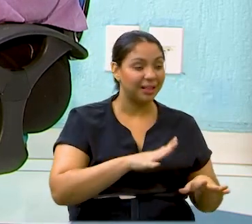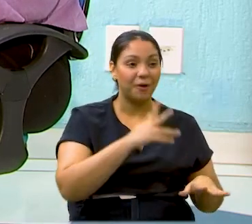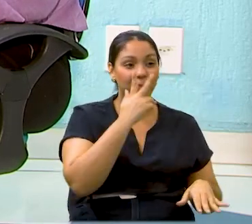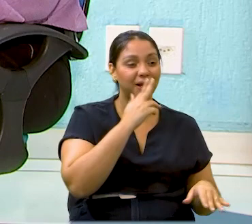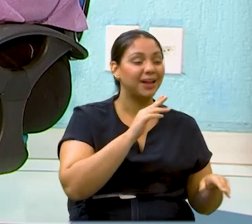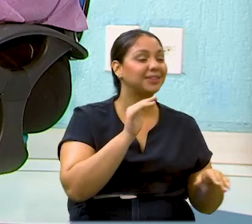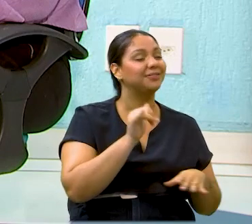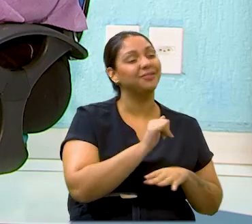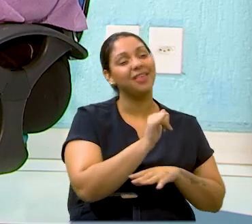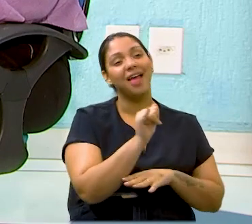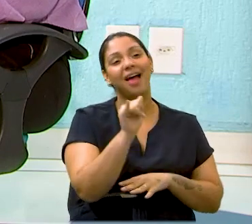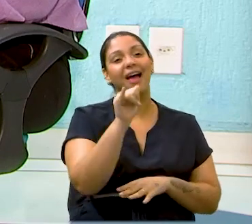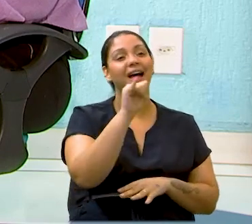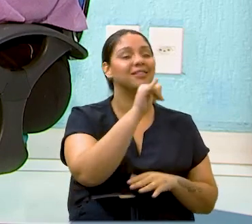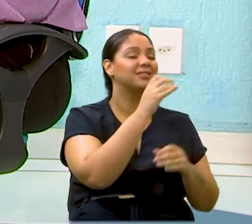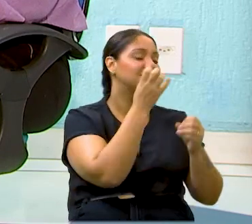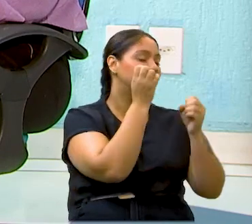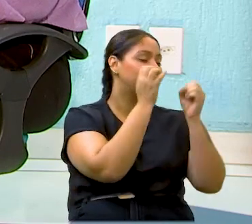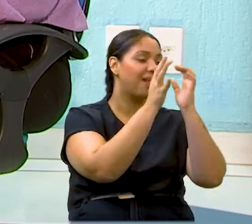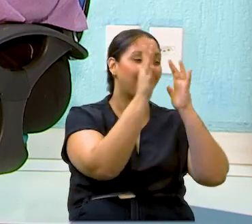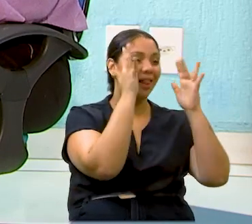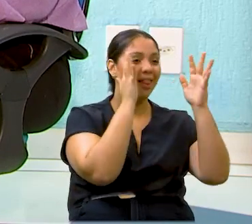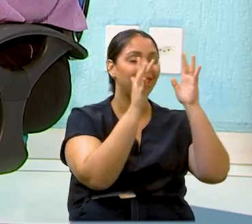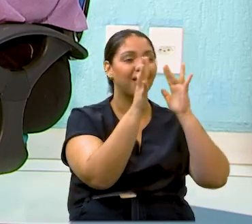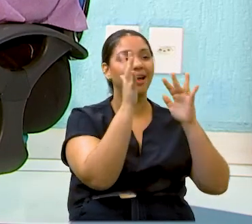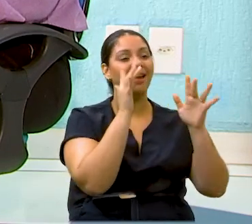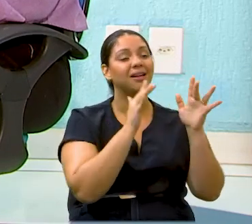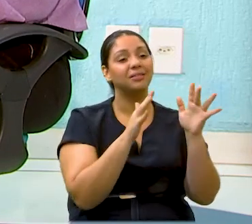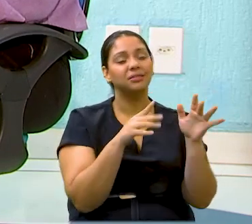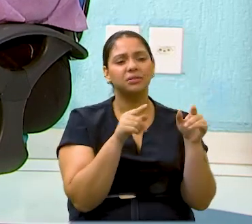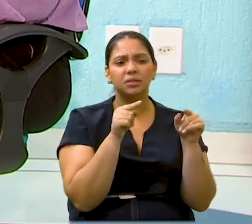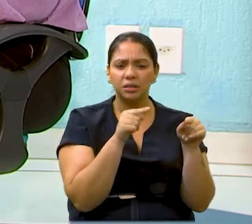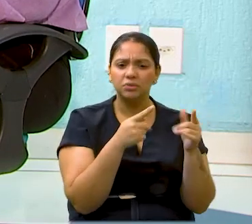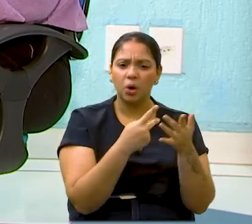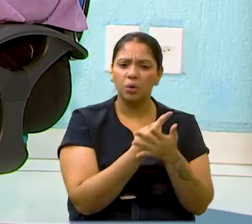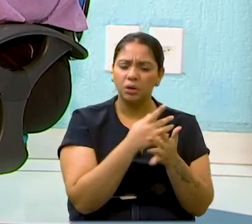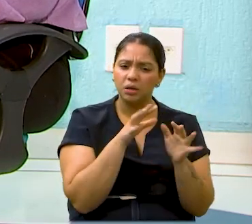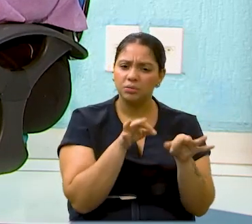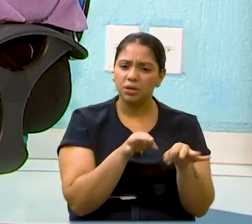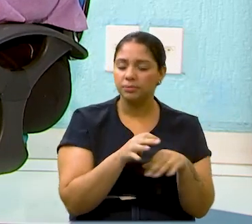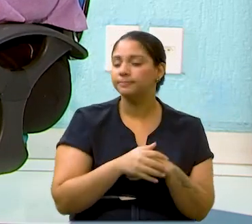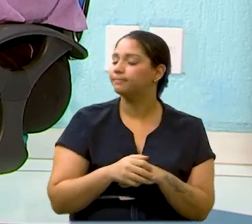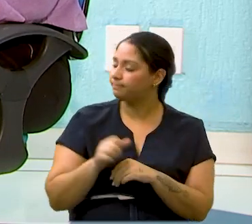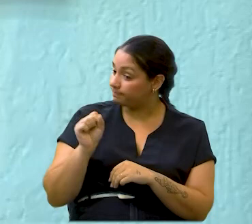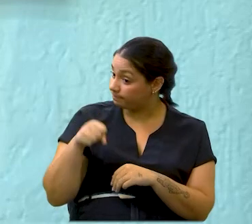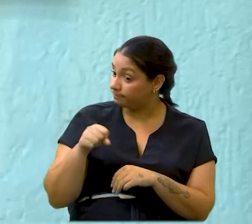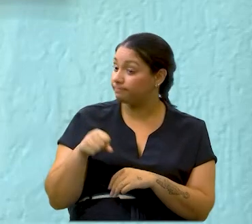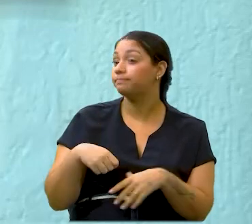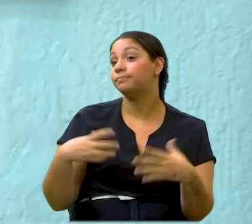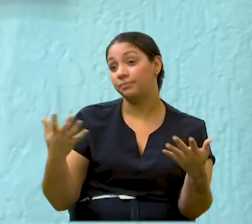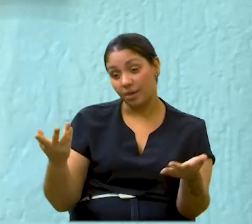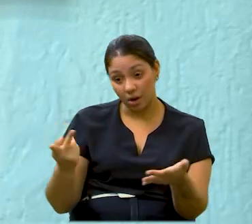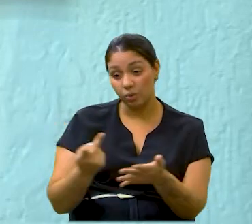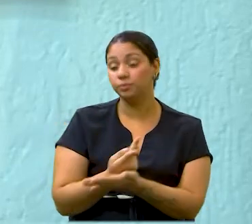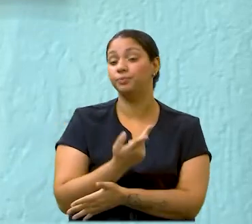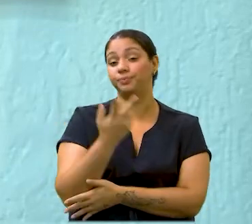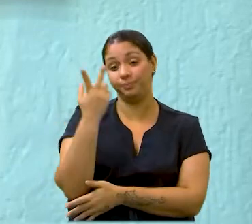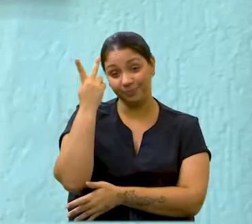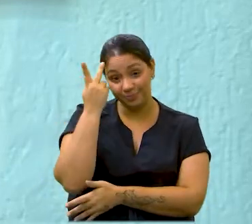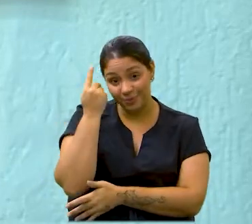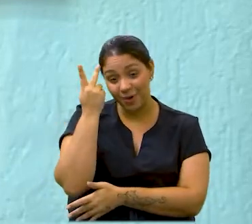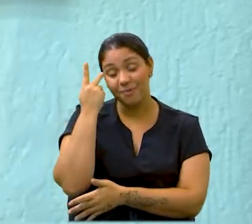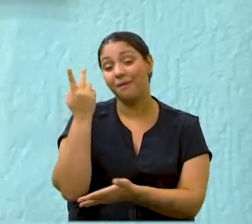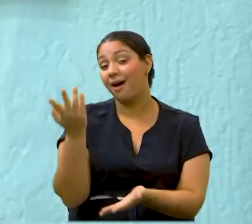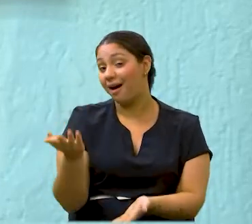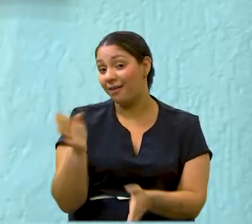uma viajada e tudo mais. E isso acontece mesmo, né? Acontece, é normal,